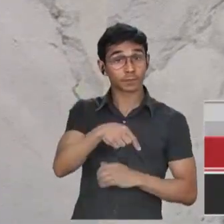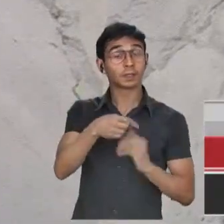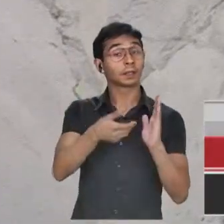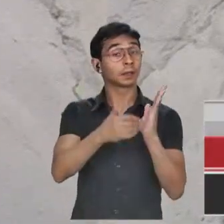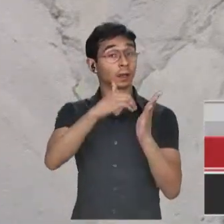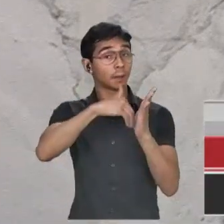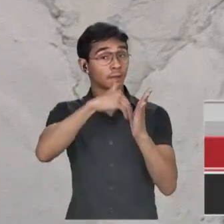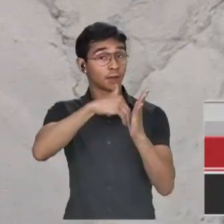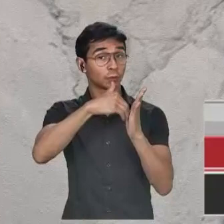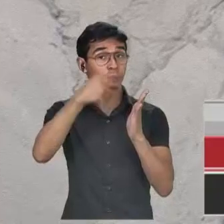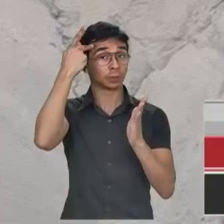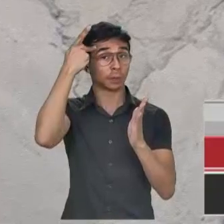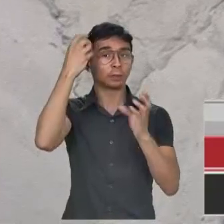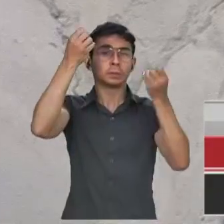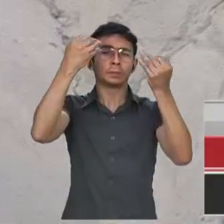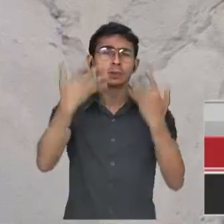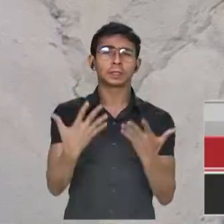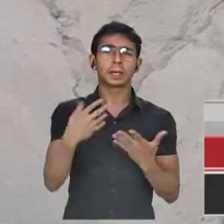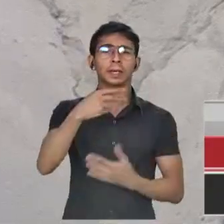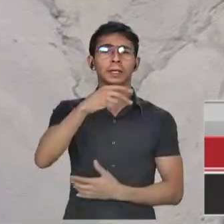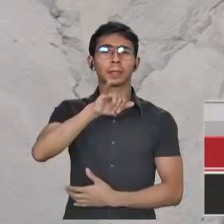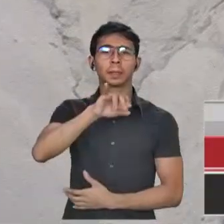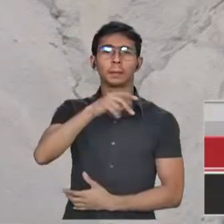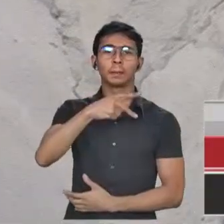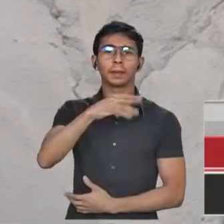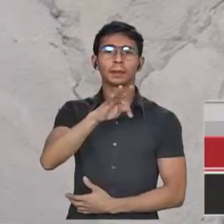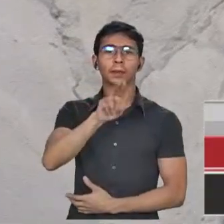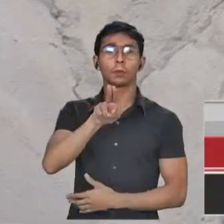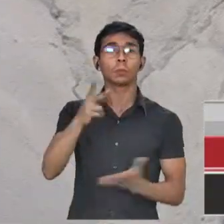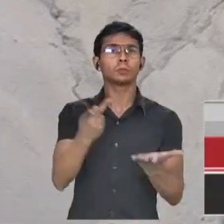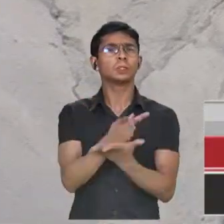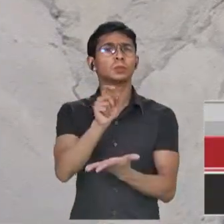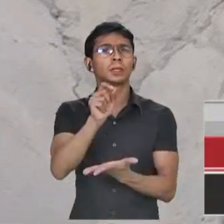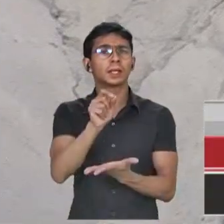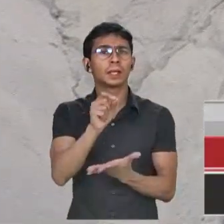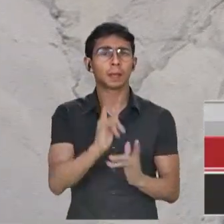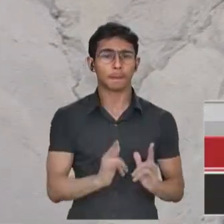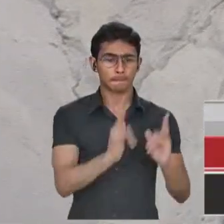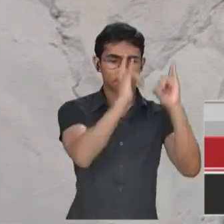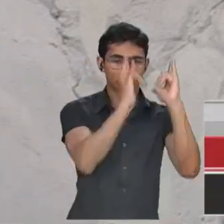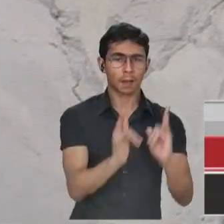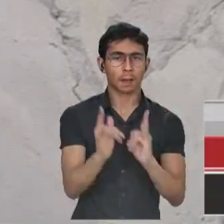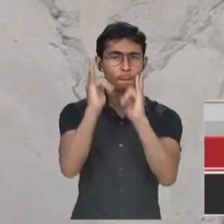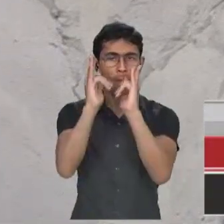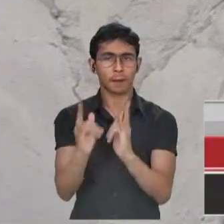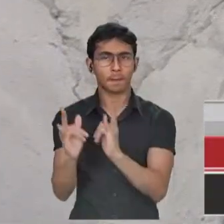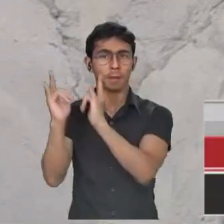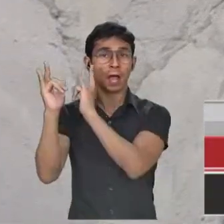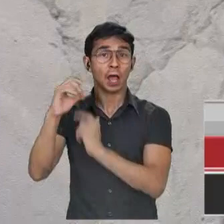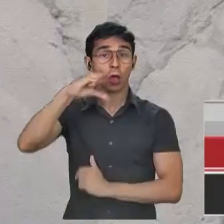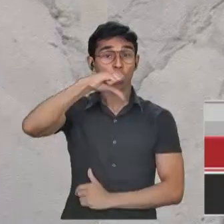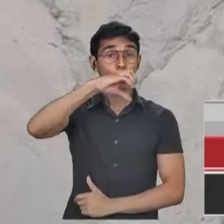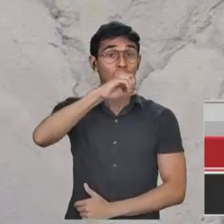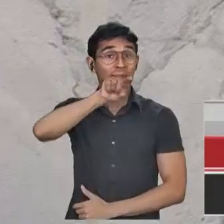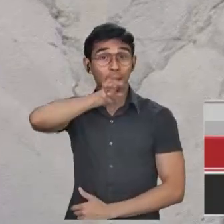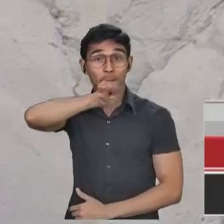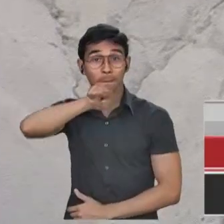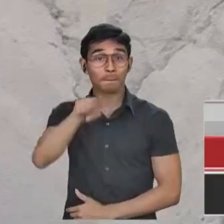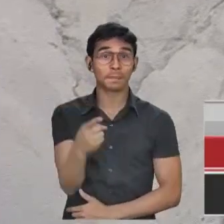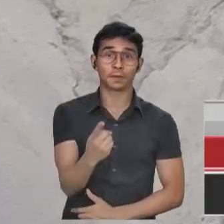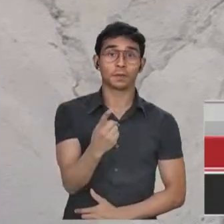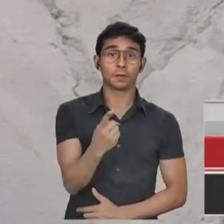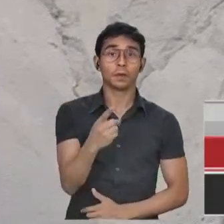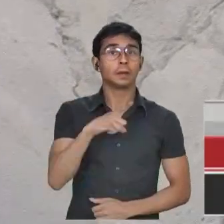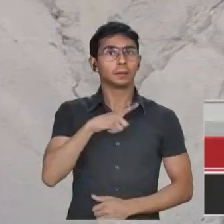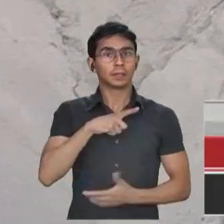porque pelo menos 90 mil imóveis tiveram aumento na cobrança do iptu acima do índice determinado